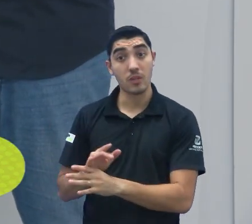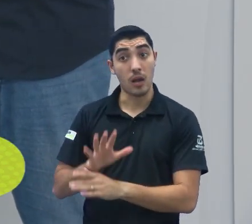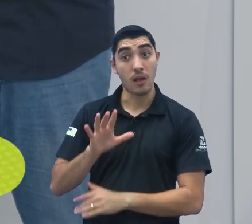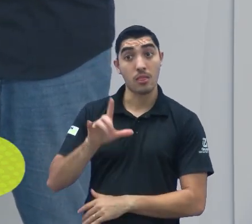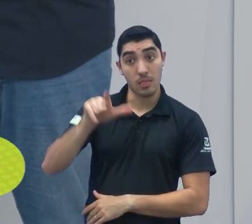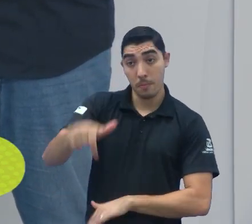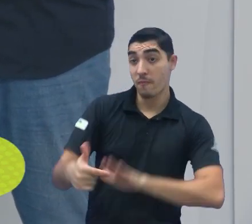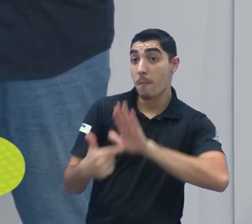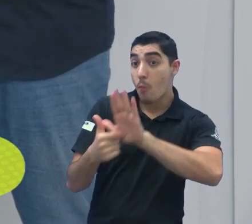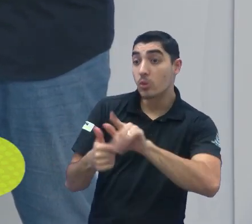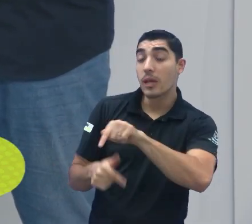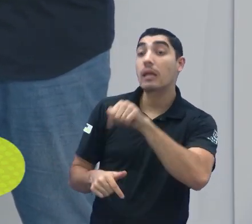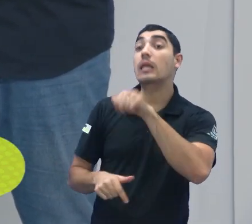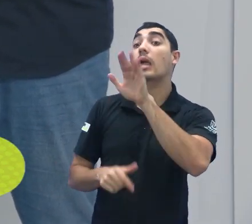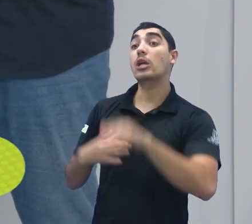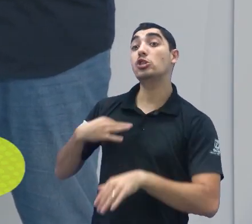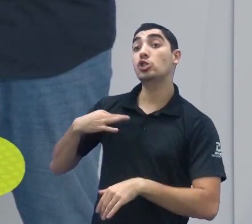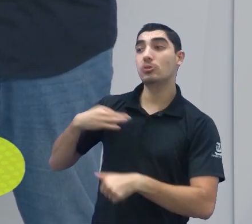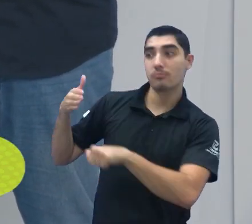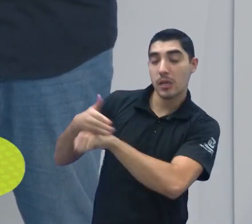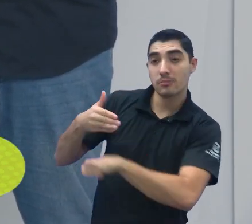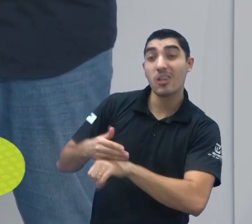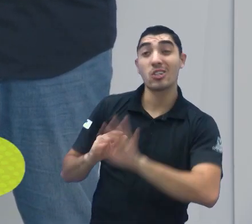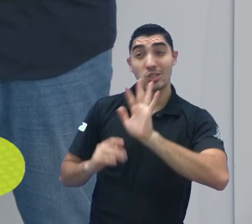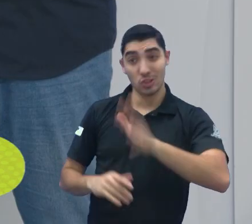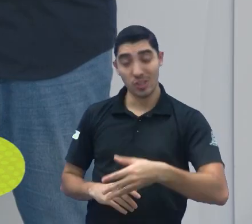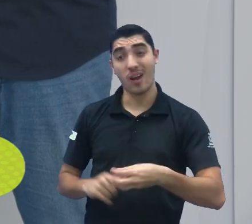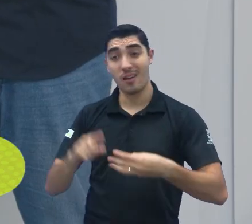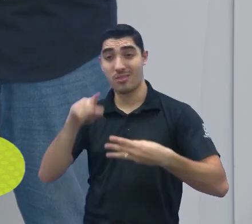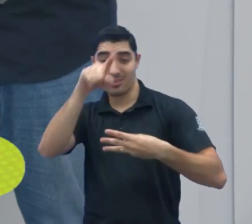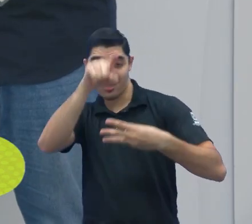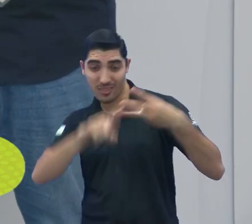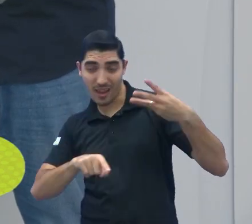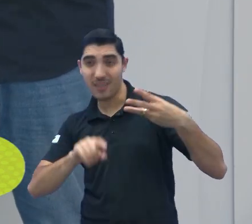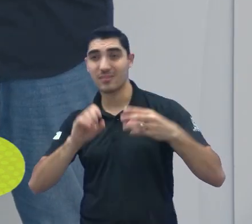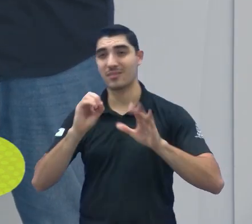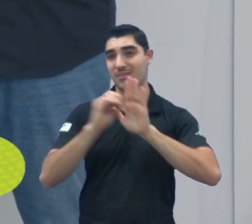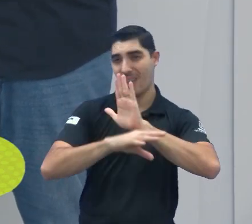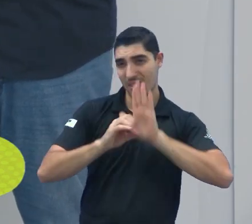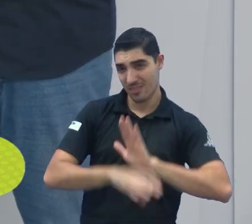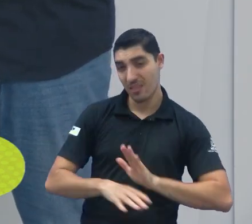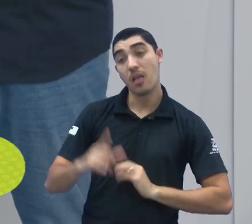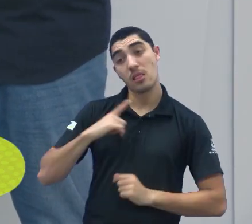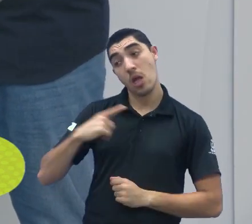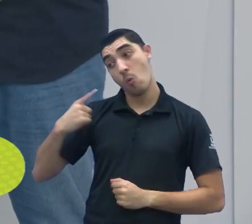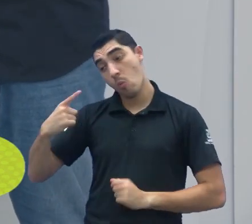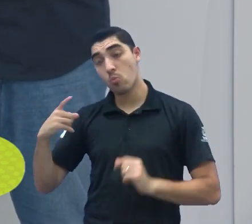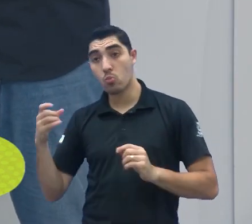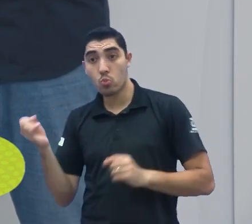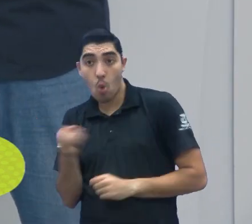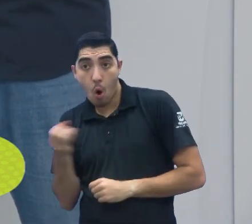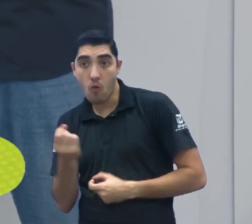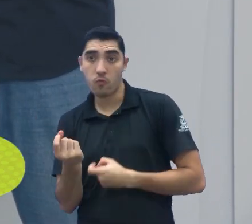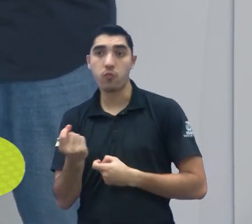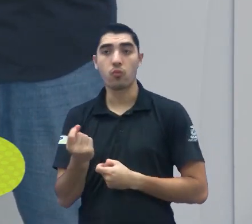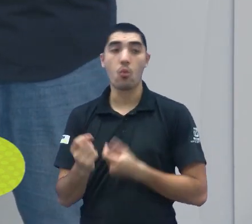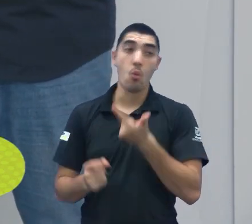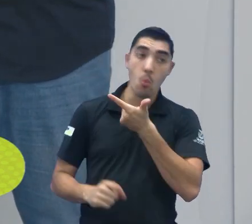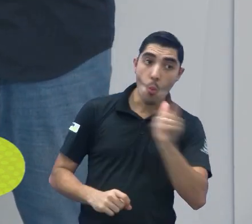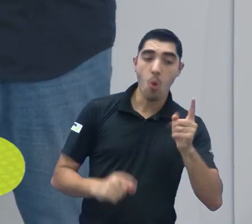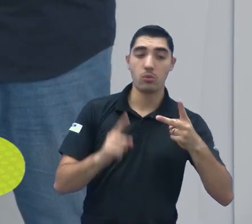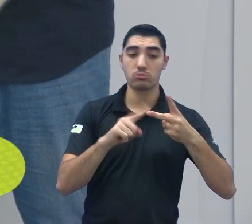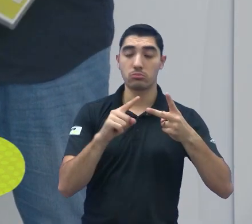essa LBF. Tivemos 3 baixas em relação ao campeonato passado. Tem uma equipe nova, uma que está voltando, já já a gente mostra para